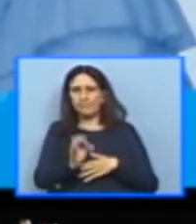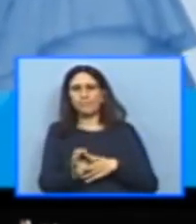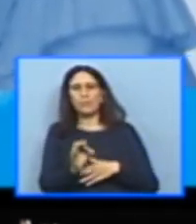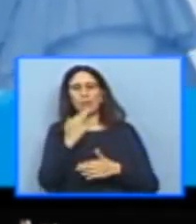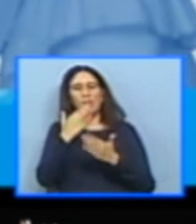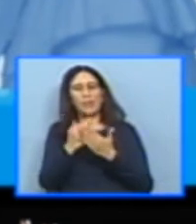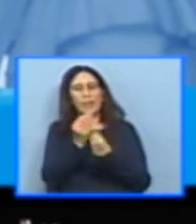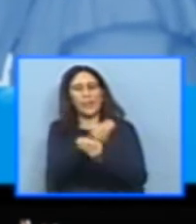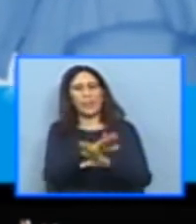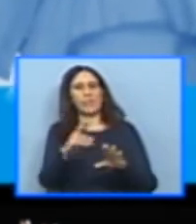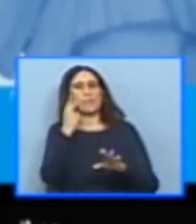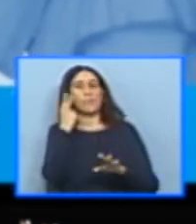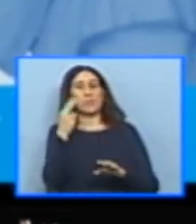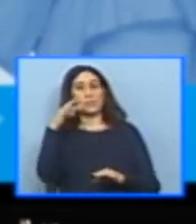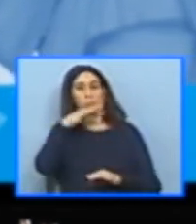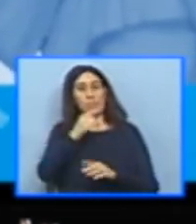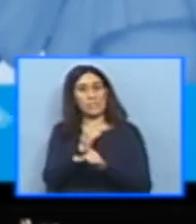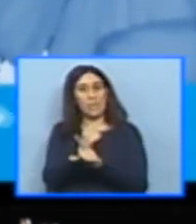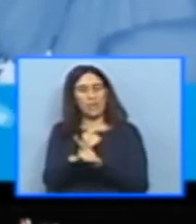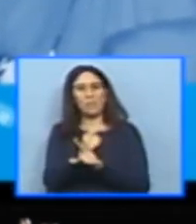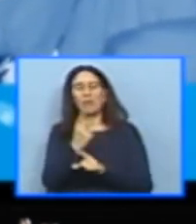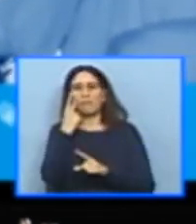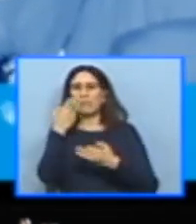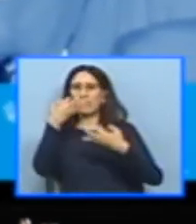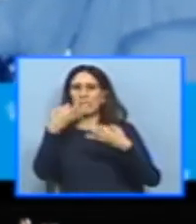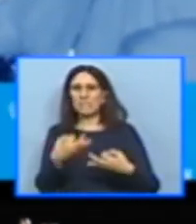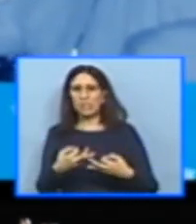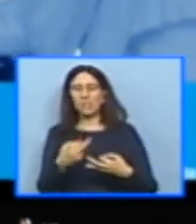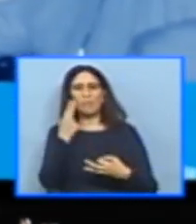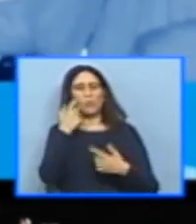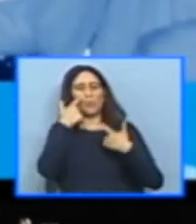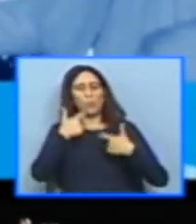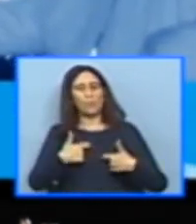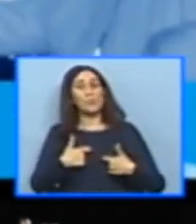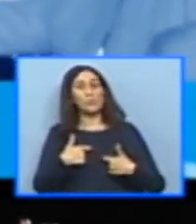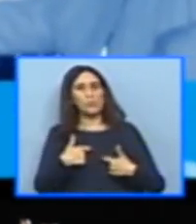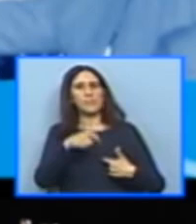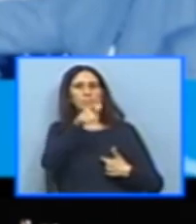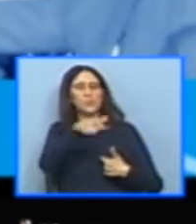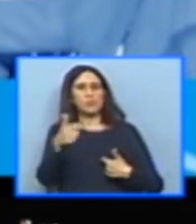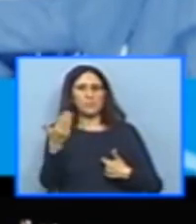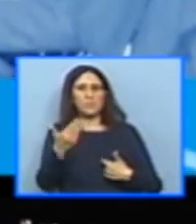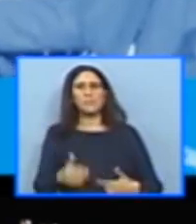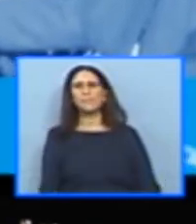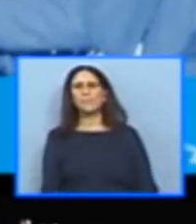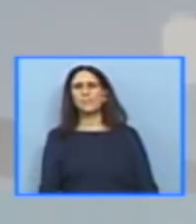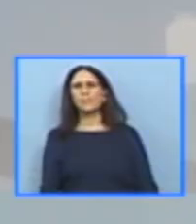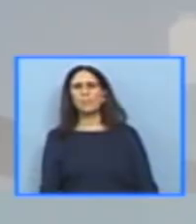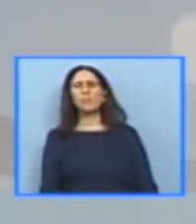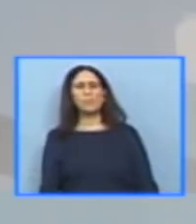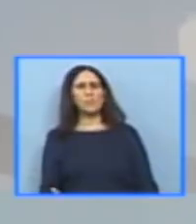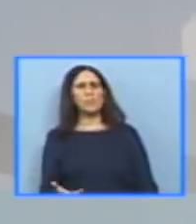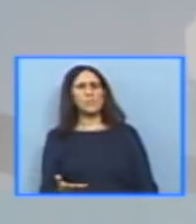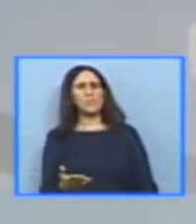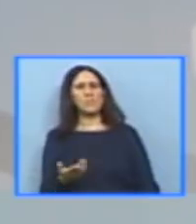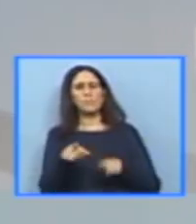a vida destas crianças e destas famílias uma vida digna e uma vida humana, porque estas pessoas também merecem. E o que deve fazer quem é responsável